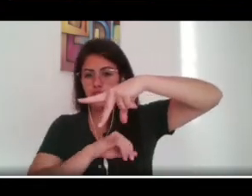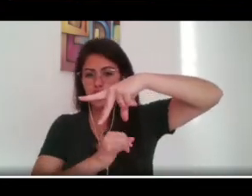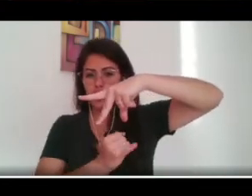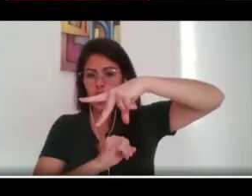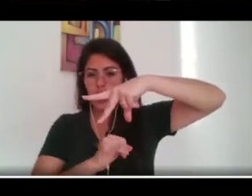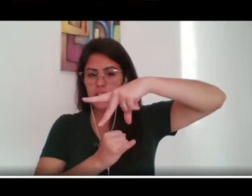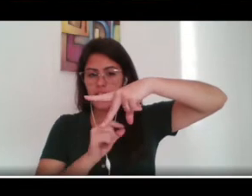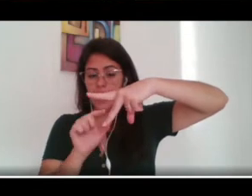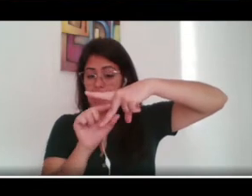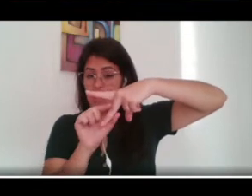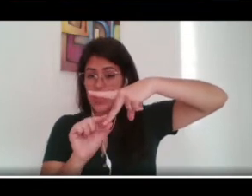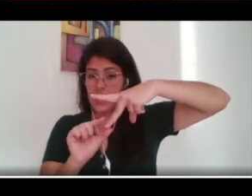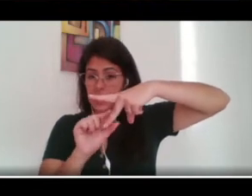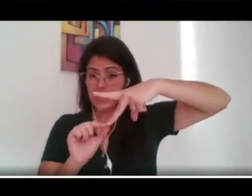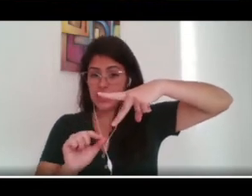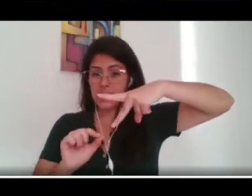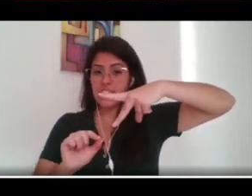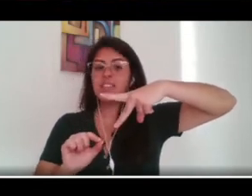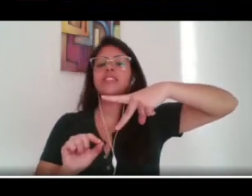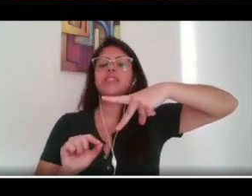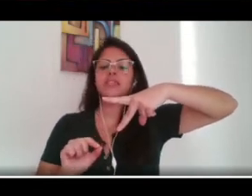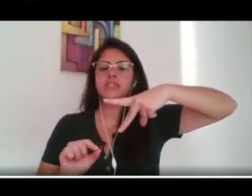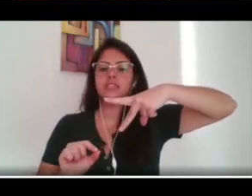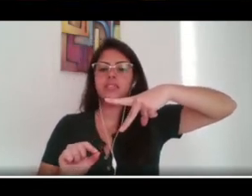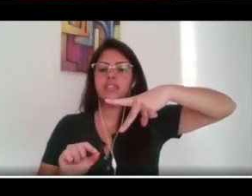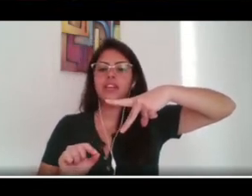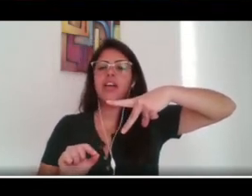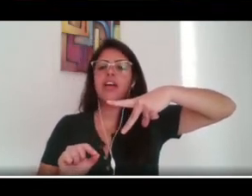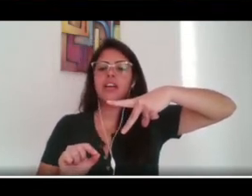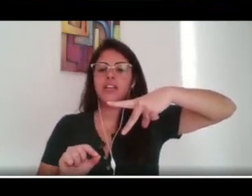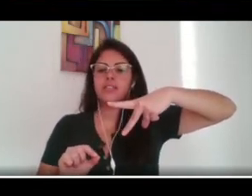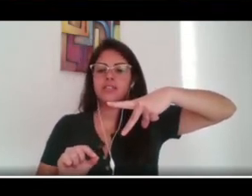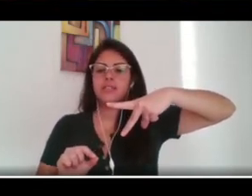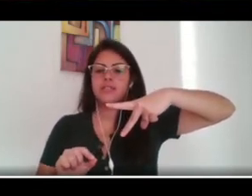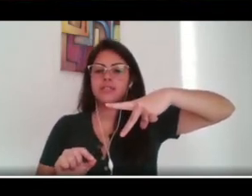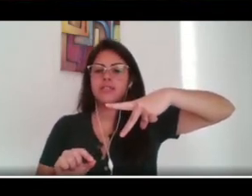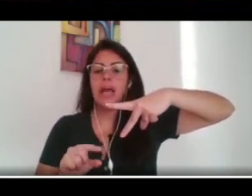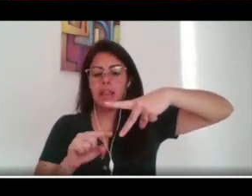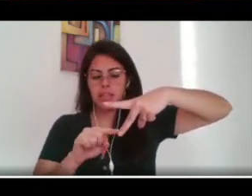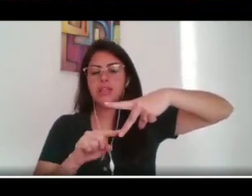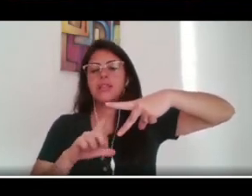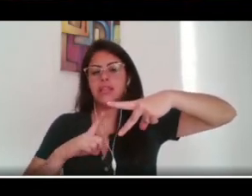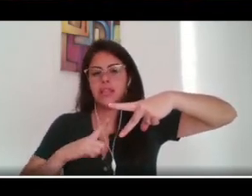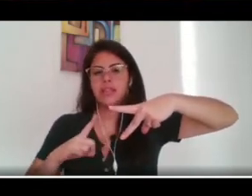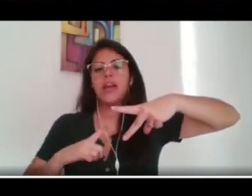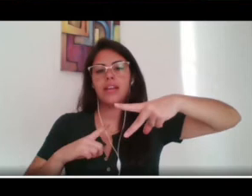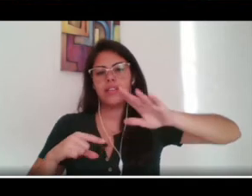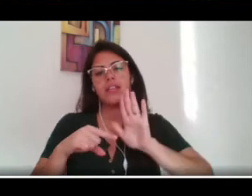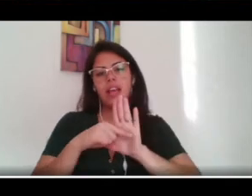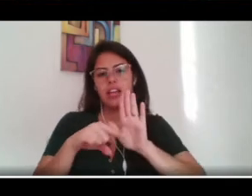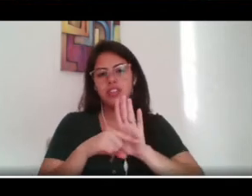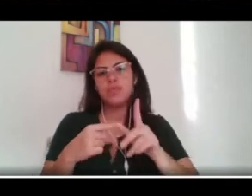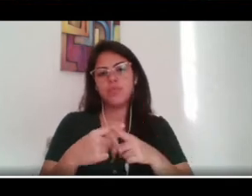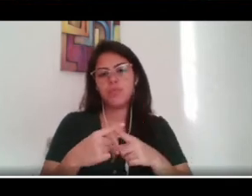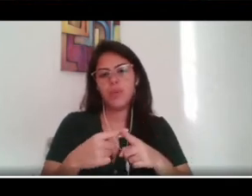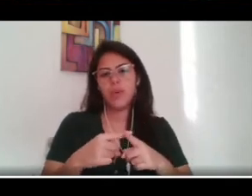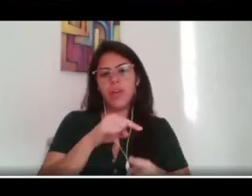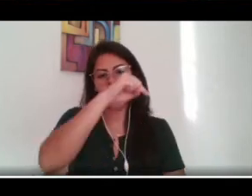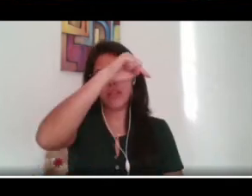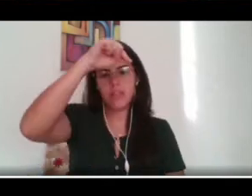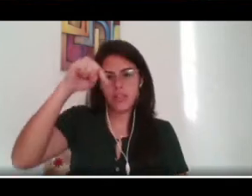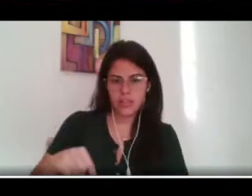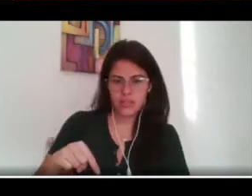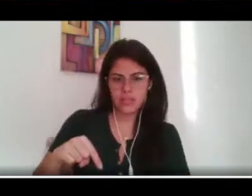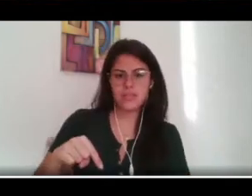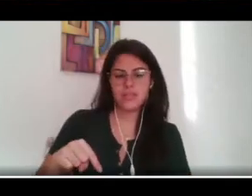negativo, né? O objeto está caindo no solo, tá claro? Só que ele quer o módulo desse vetor aqui. Bom, o módulo disso aqui